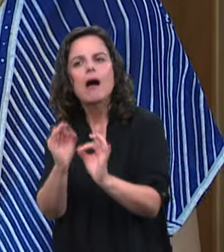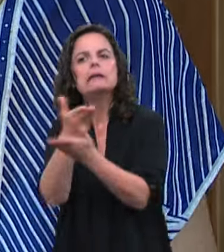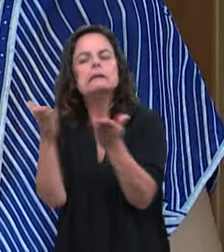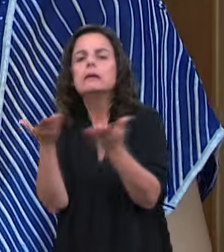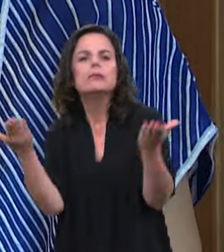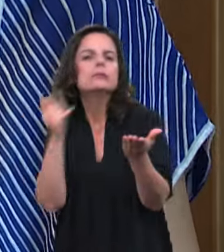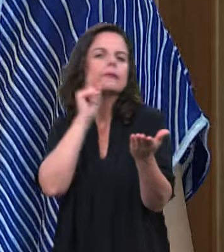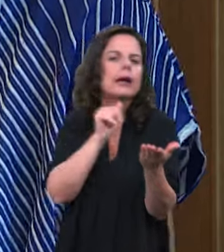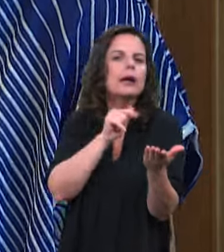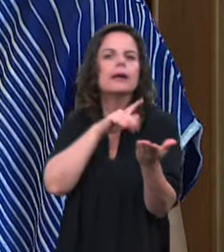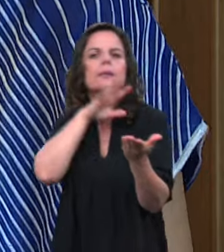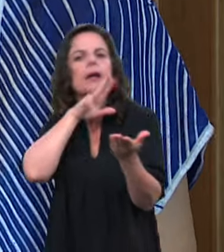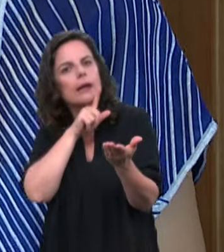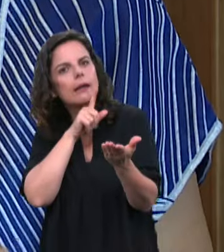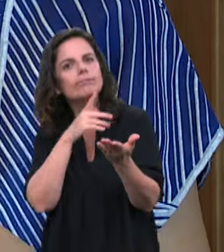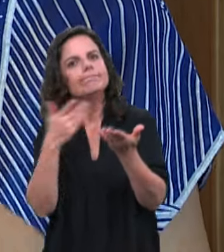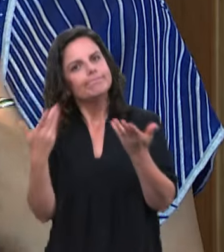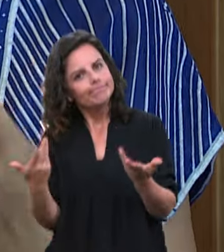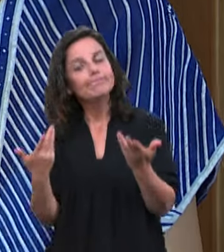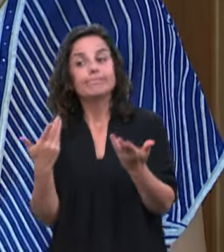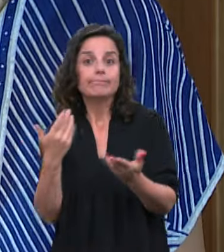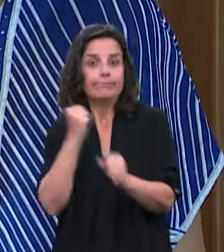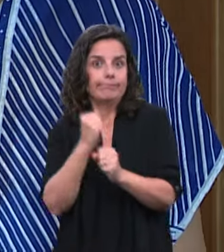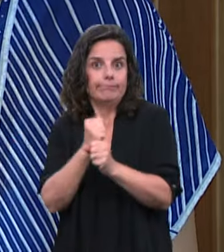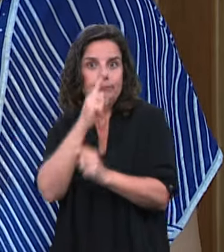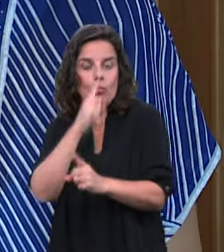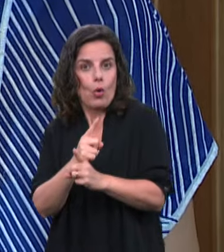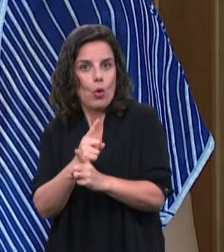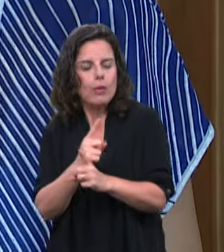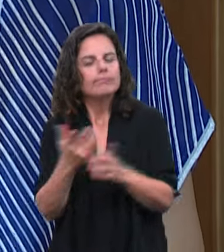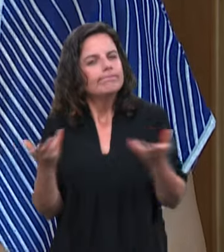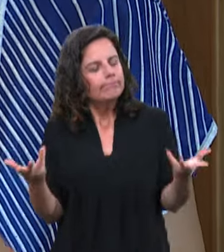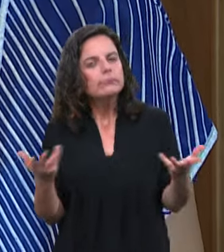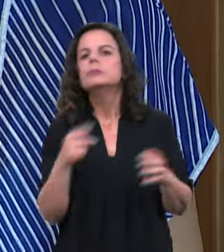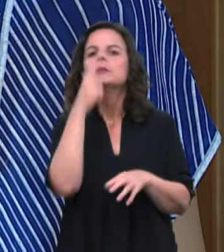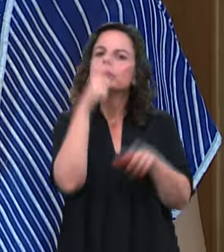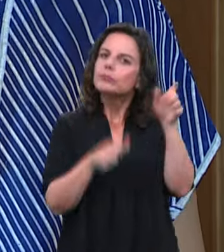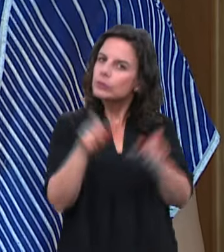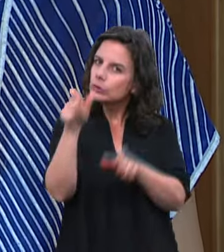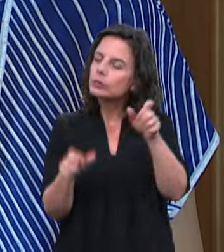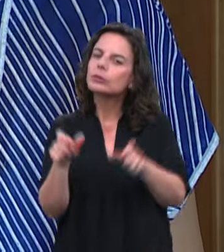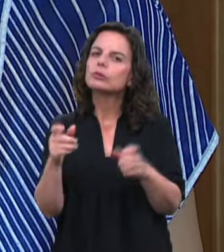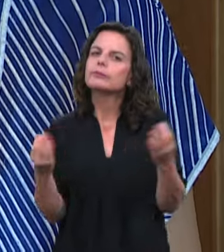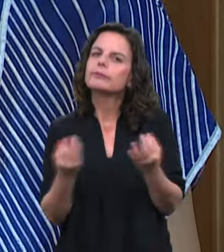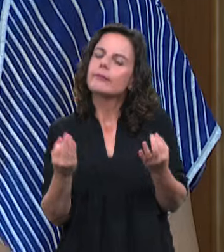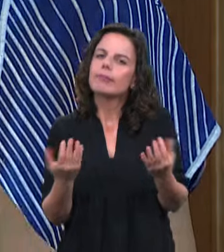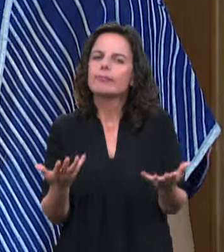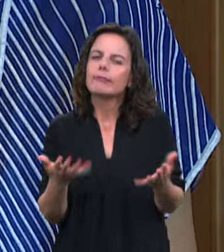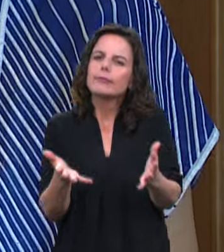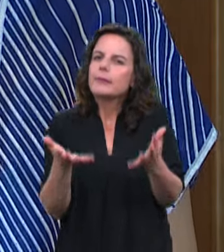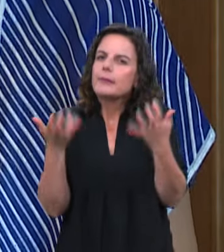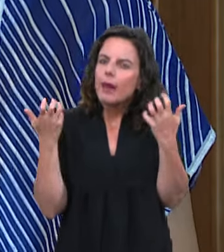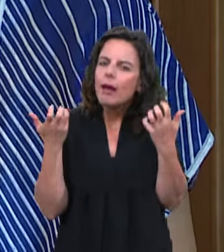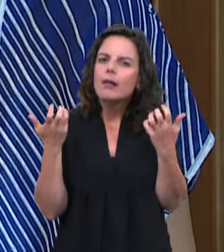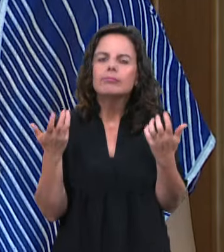de pais e mães e que trabalham ao mesmo tempo, são pessoas que